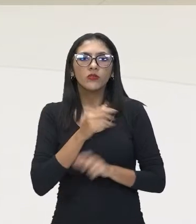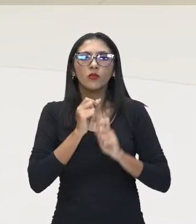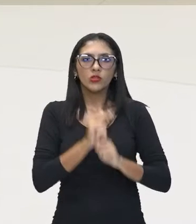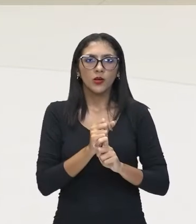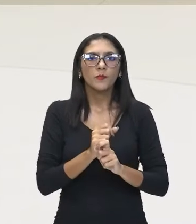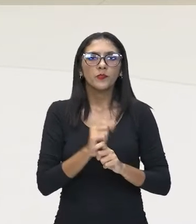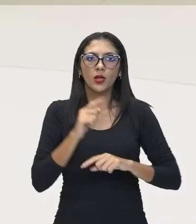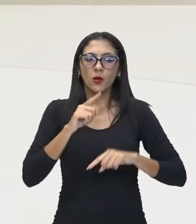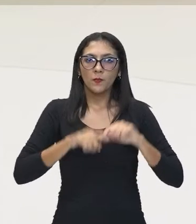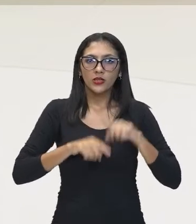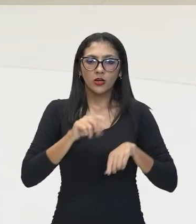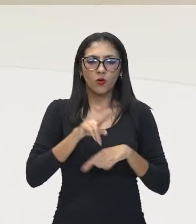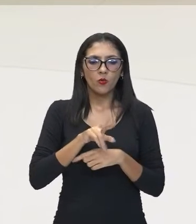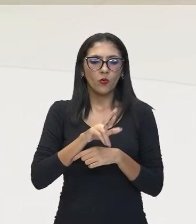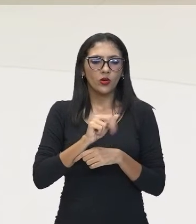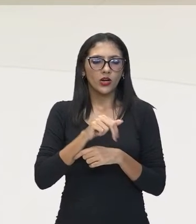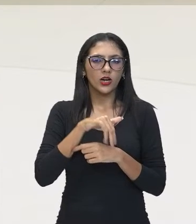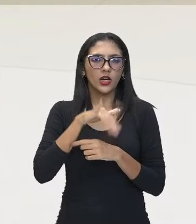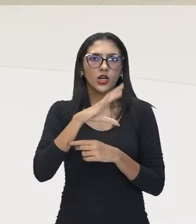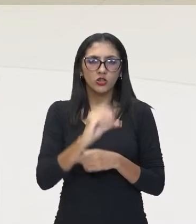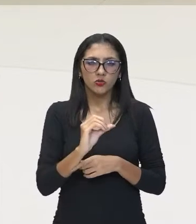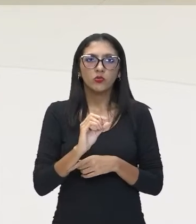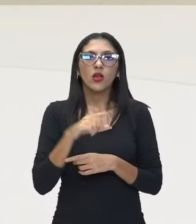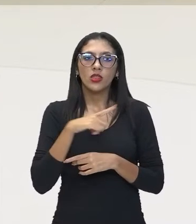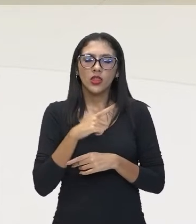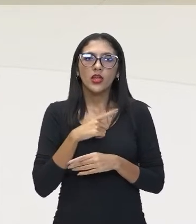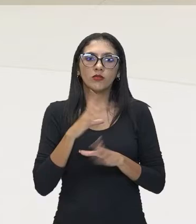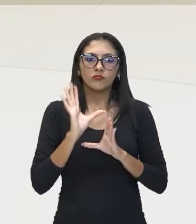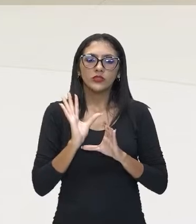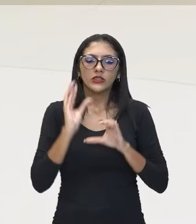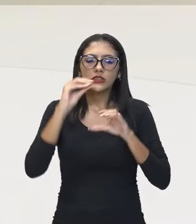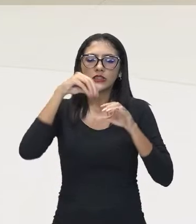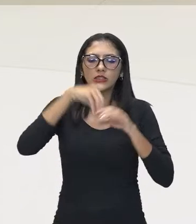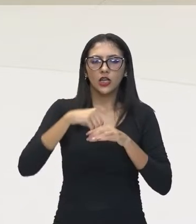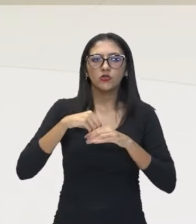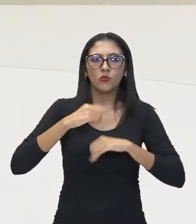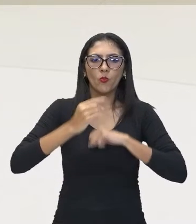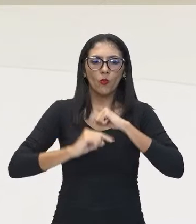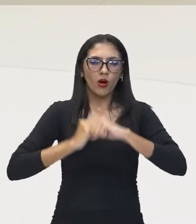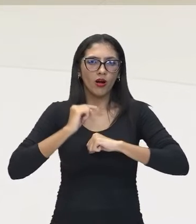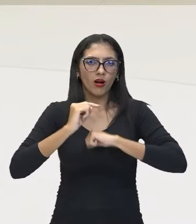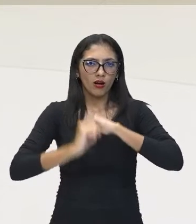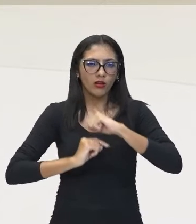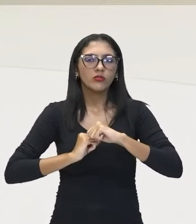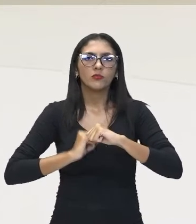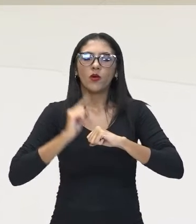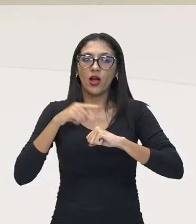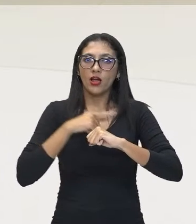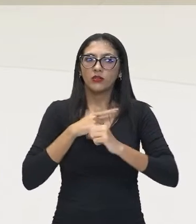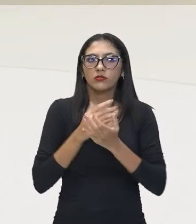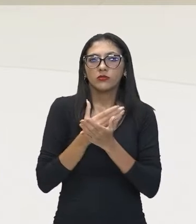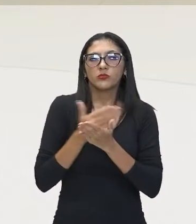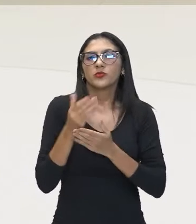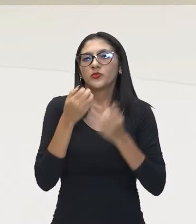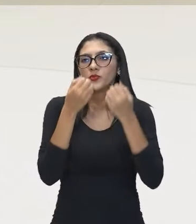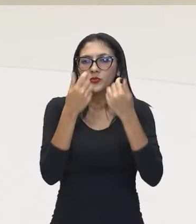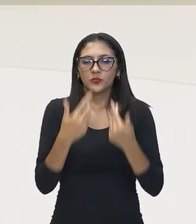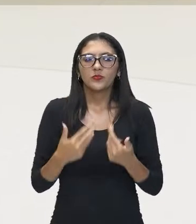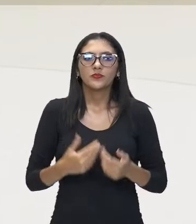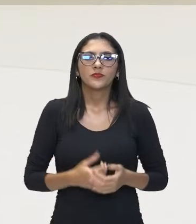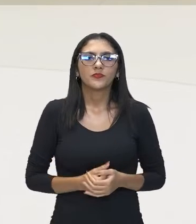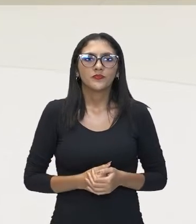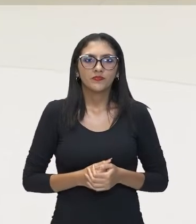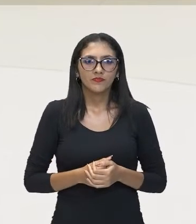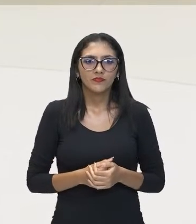era uma propriedade do átomo, tá? Foi ela que começou a afirmar essa propriedade, tá? Aqui a gente está vendo